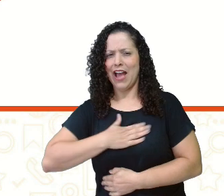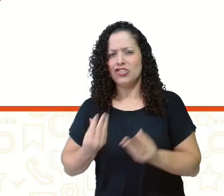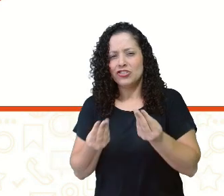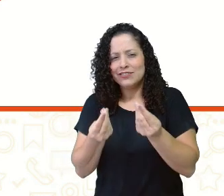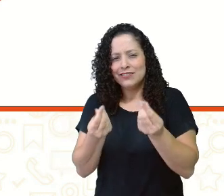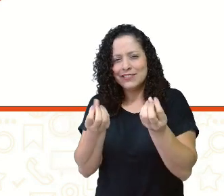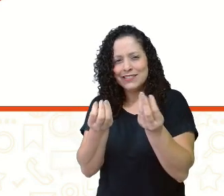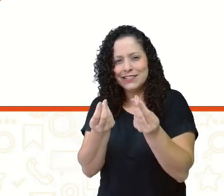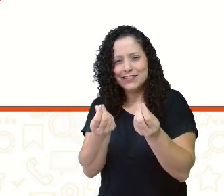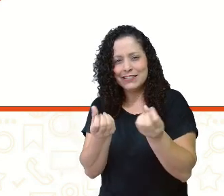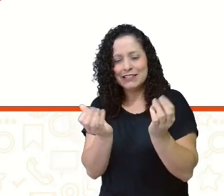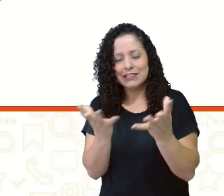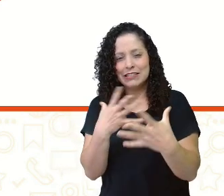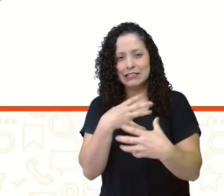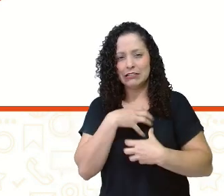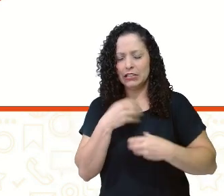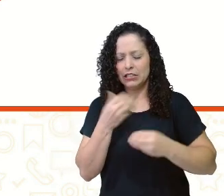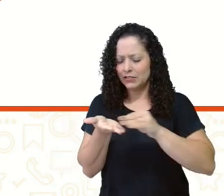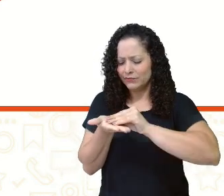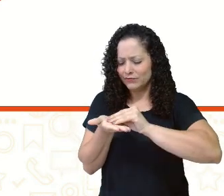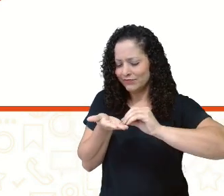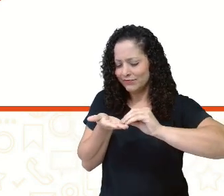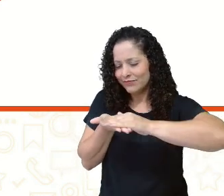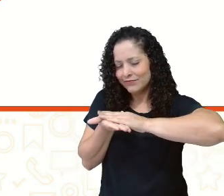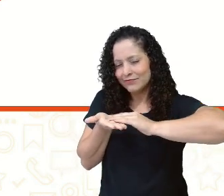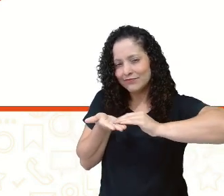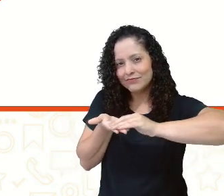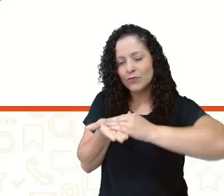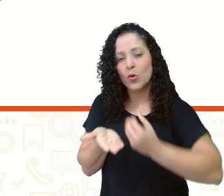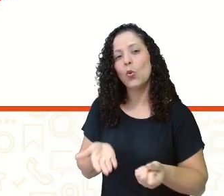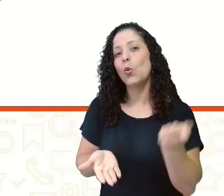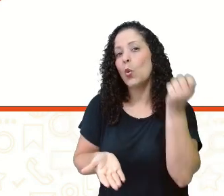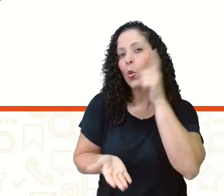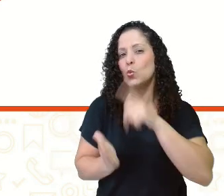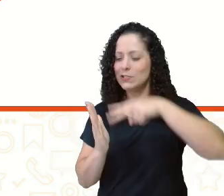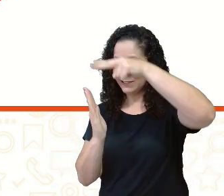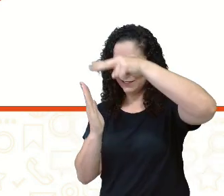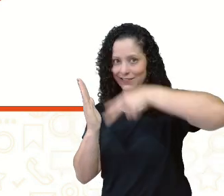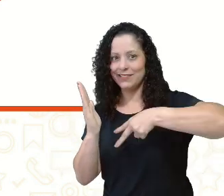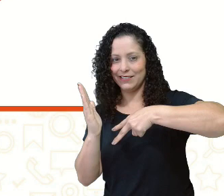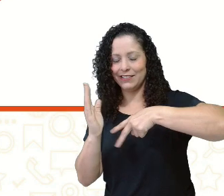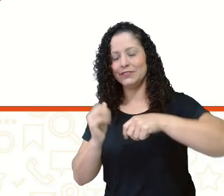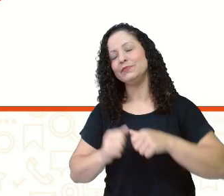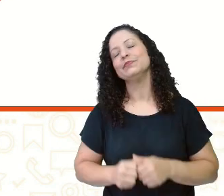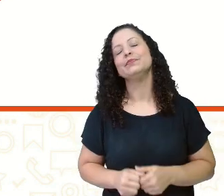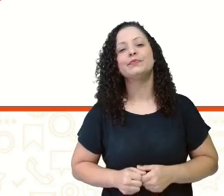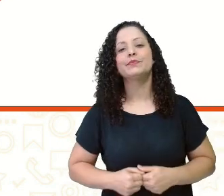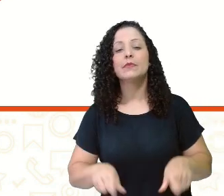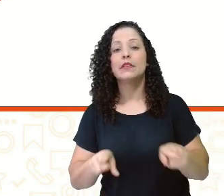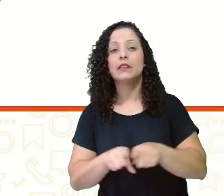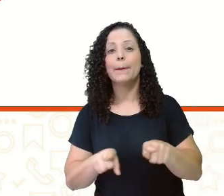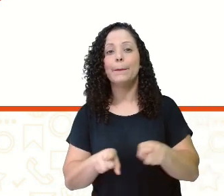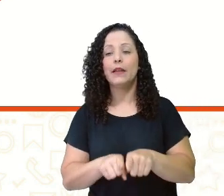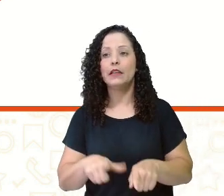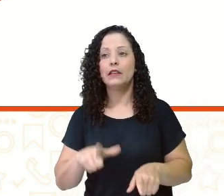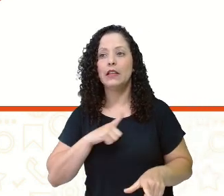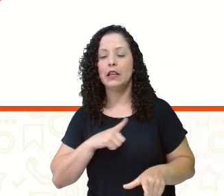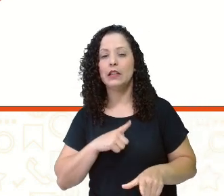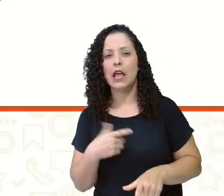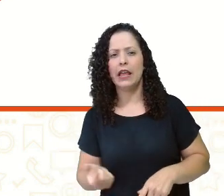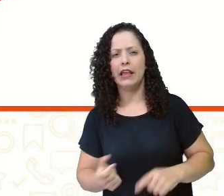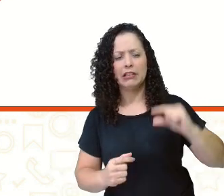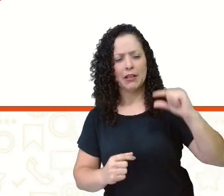ele precisa ter esse contato para ele poder fazer sua leitura através da estimulação tátil, que a gente apresente tamanhos